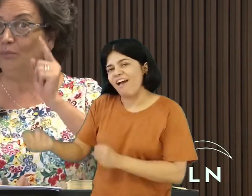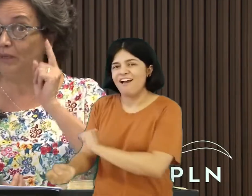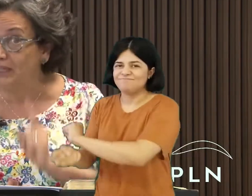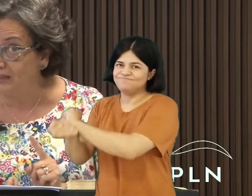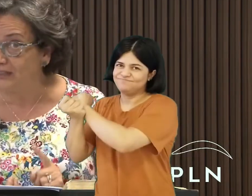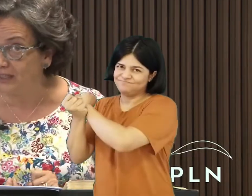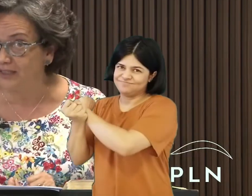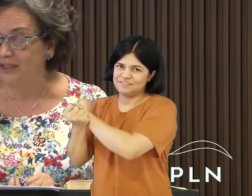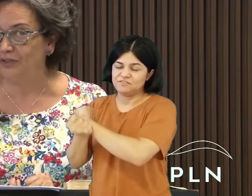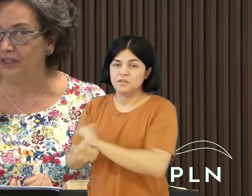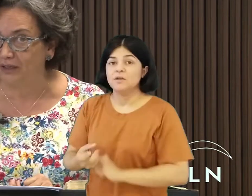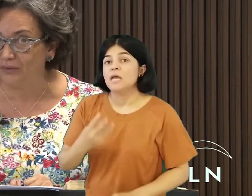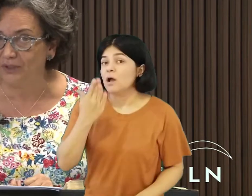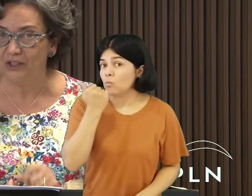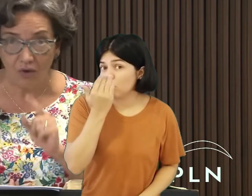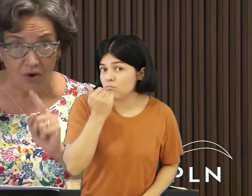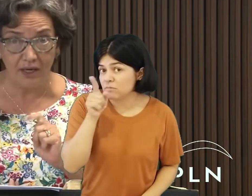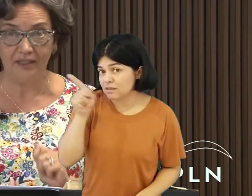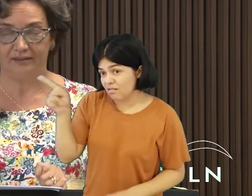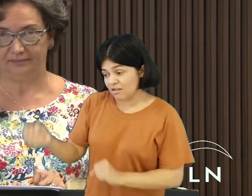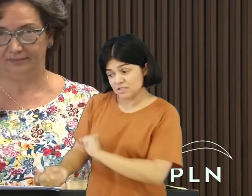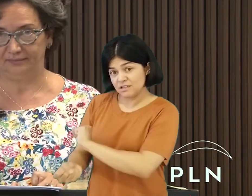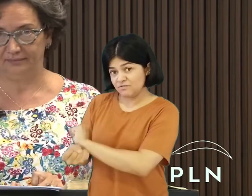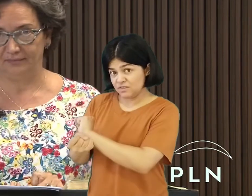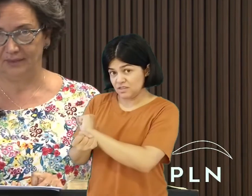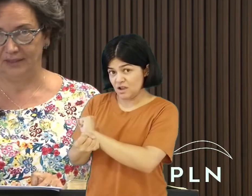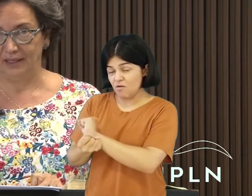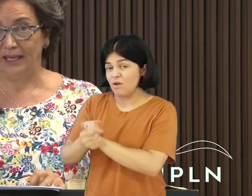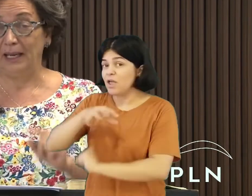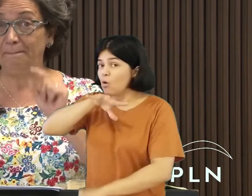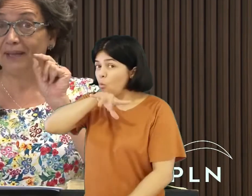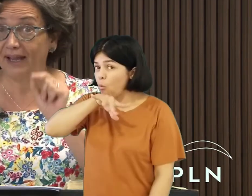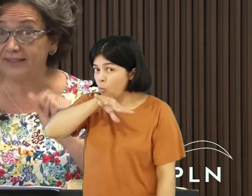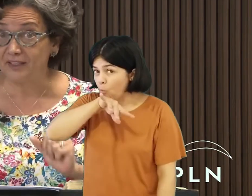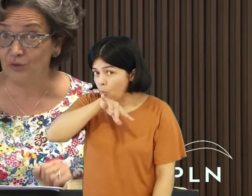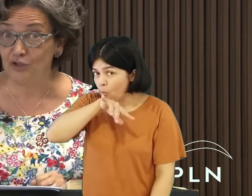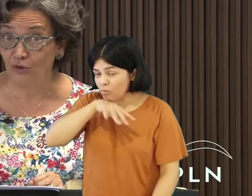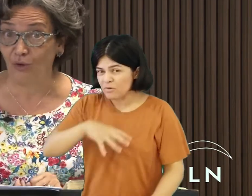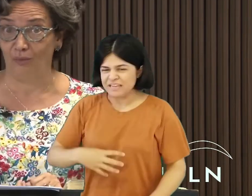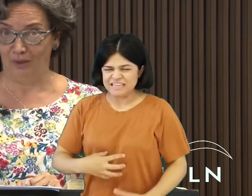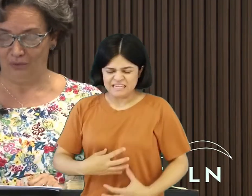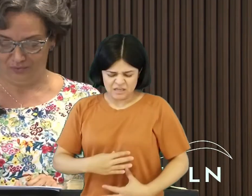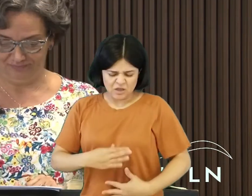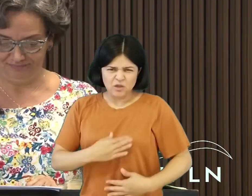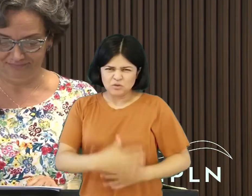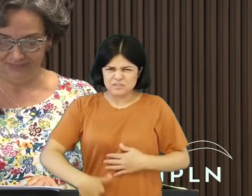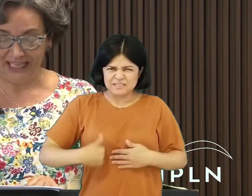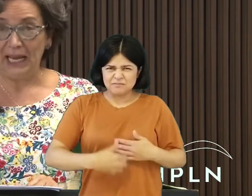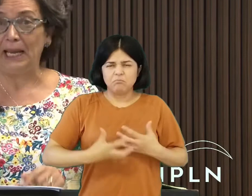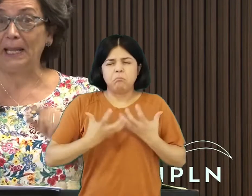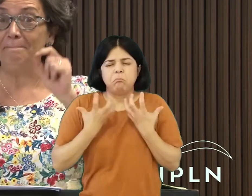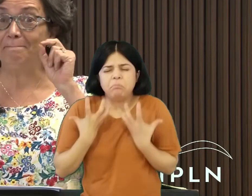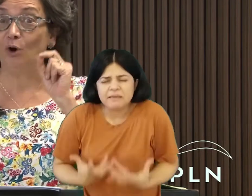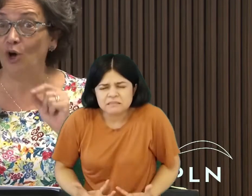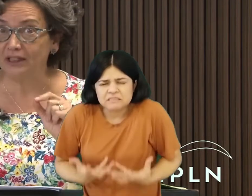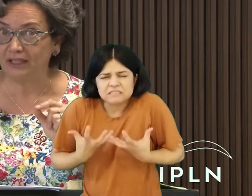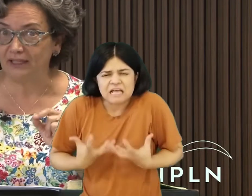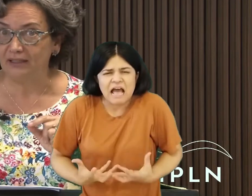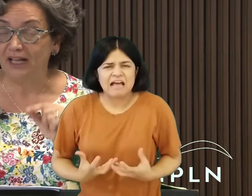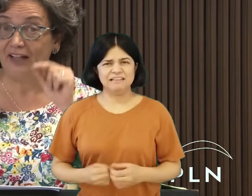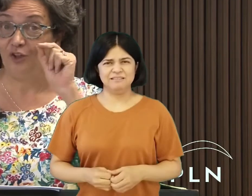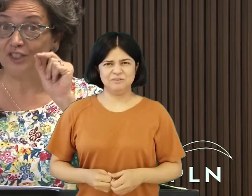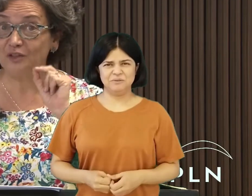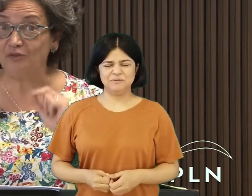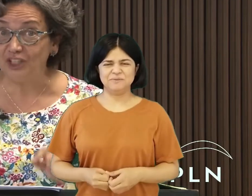que a comida da escravidão engorda. Ela pesa no estômago. Ela